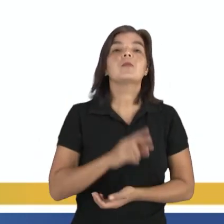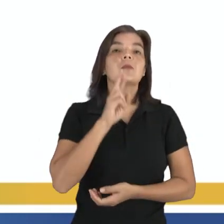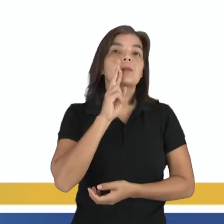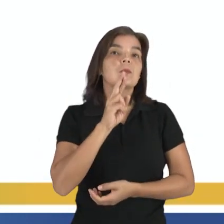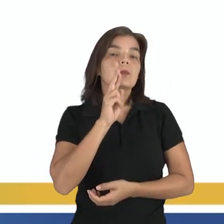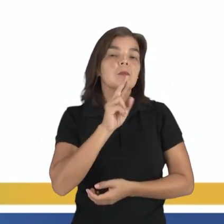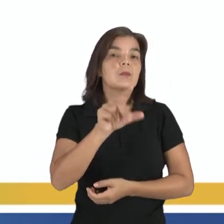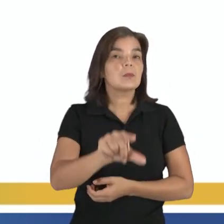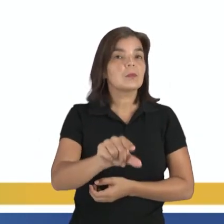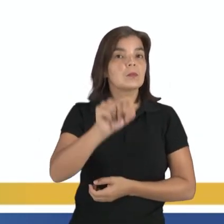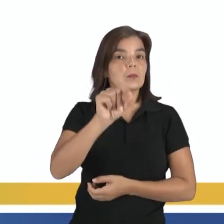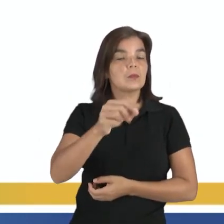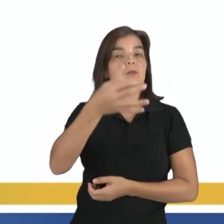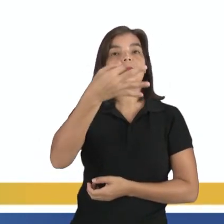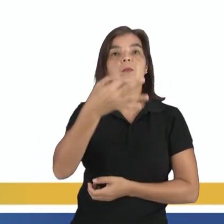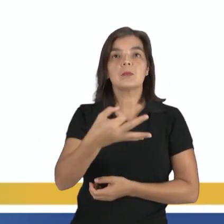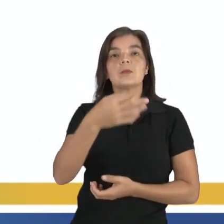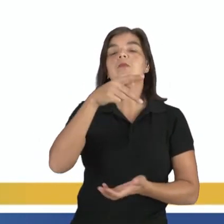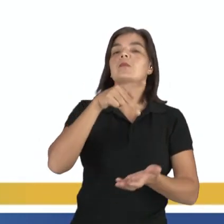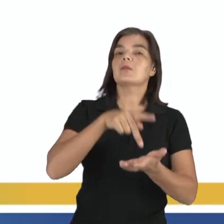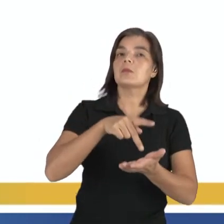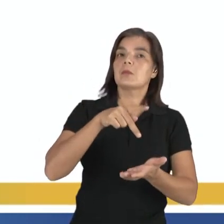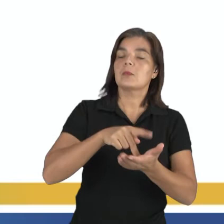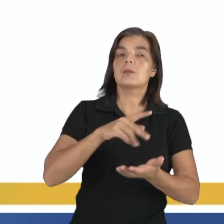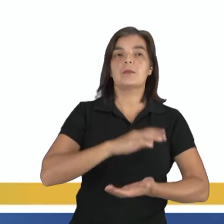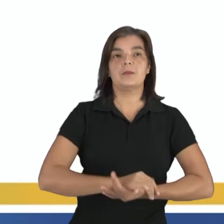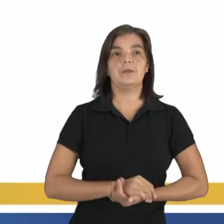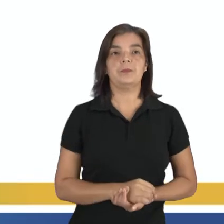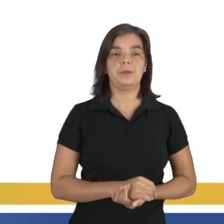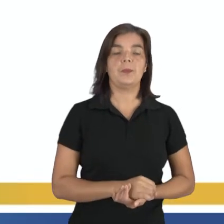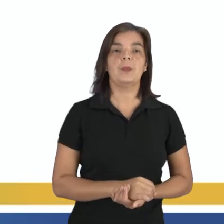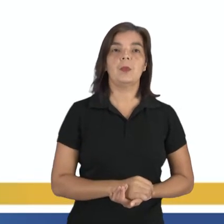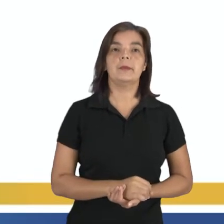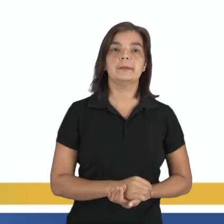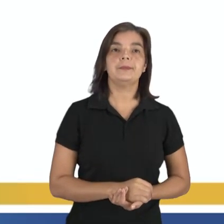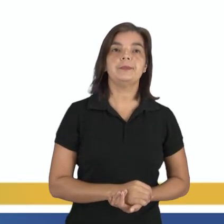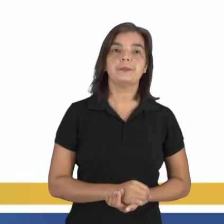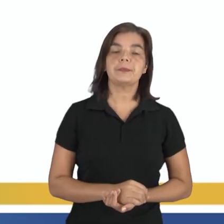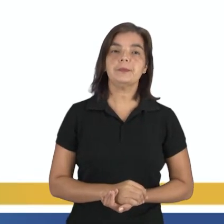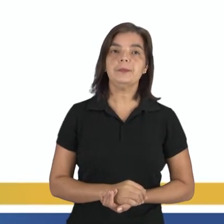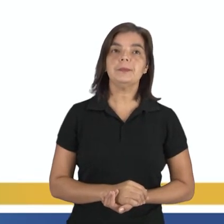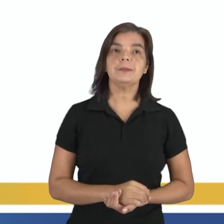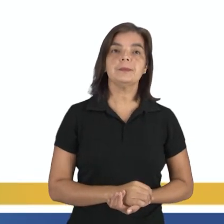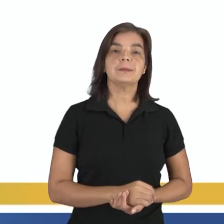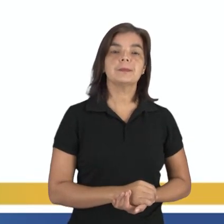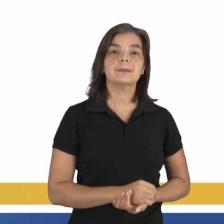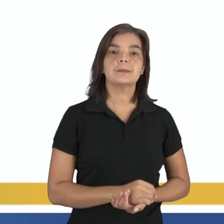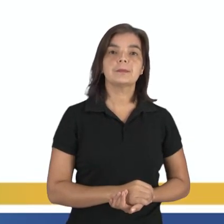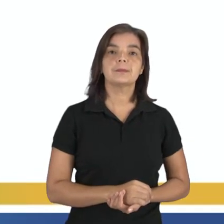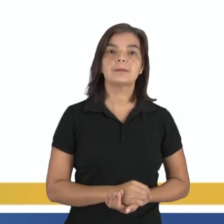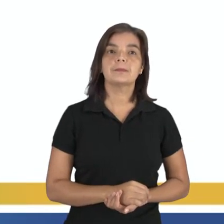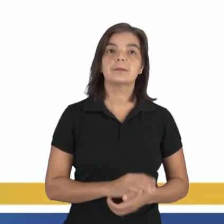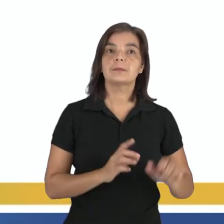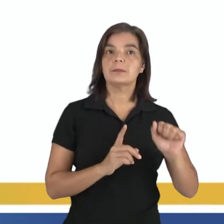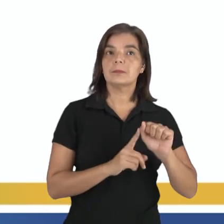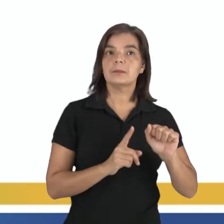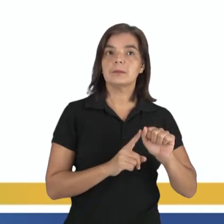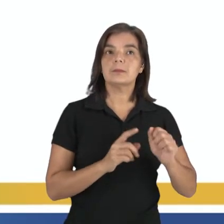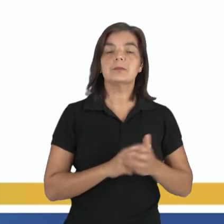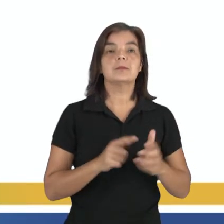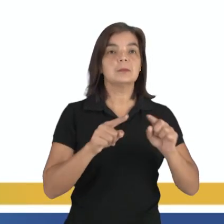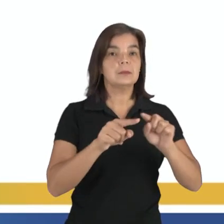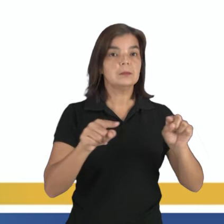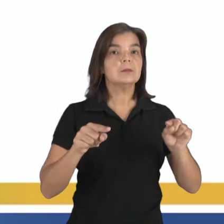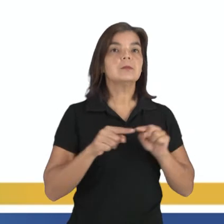afirmação, assinale, ou seja, identifique a alternativa verdadeira. Alternativa